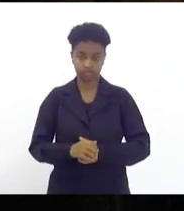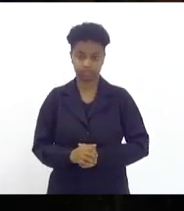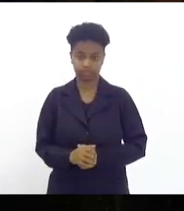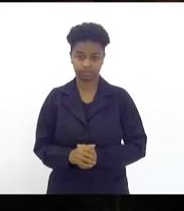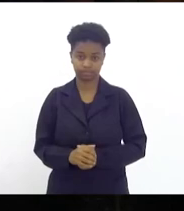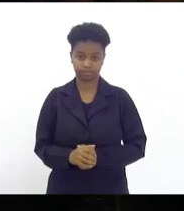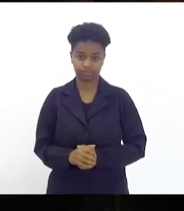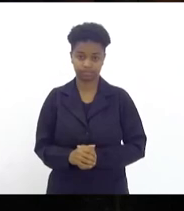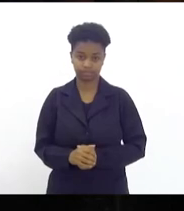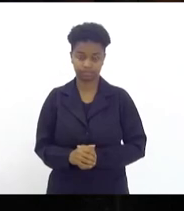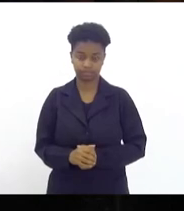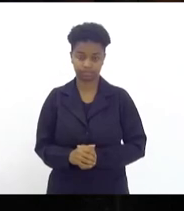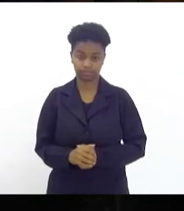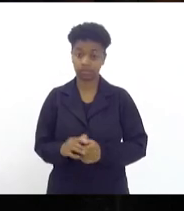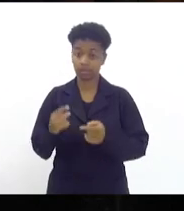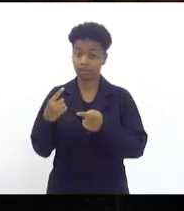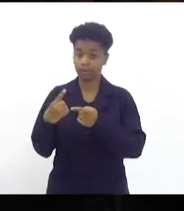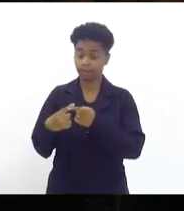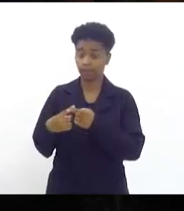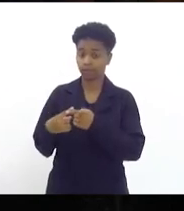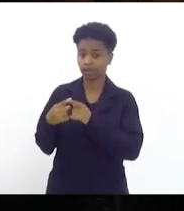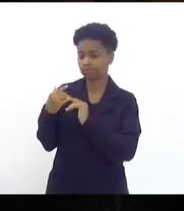o crescimento